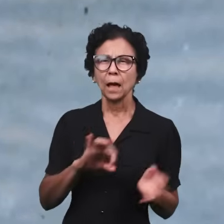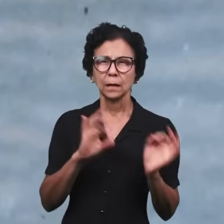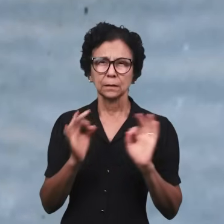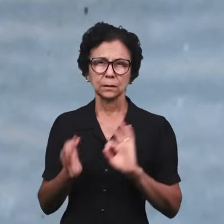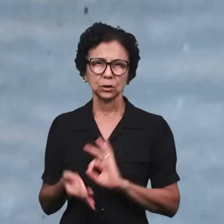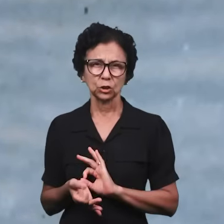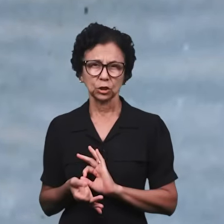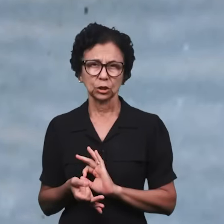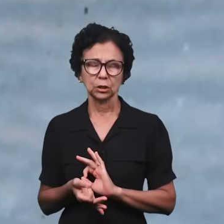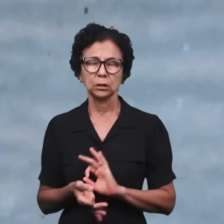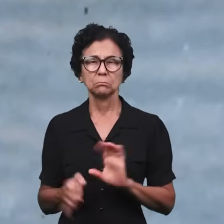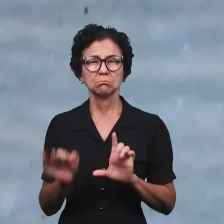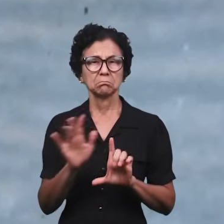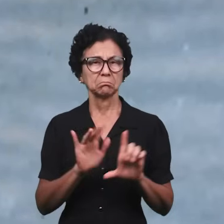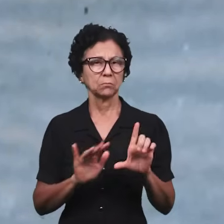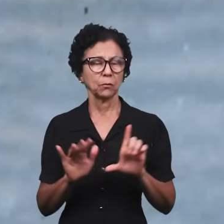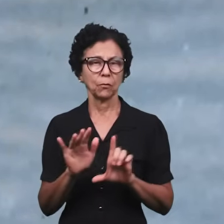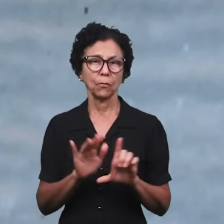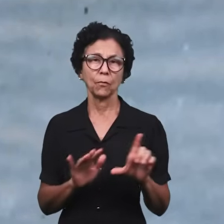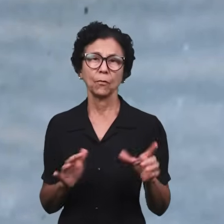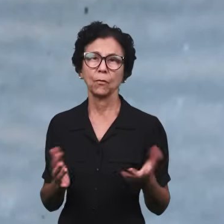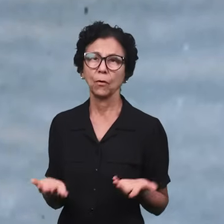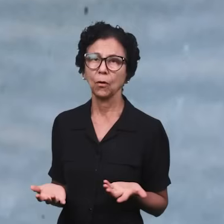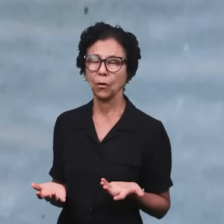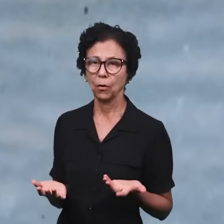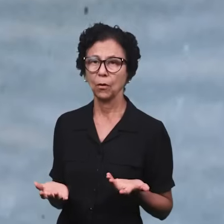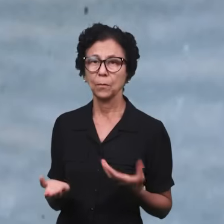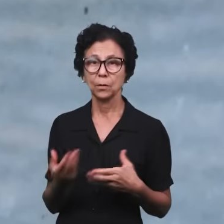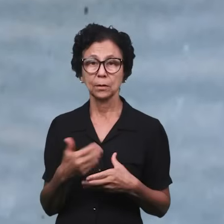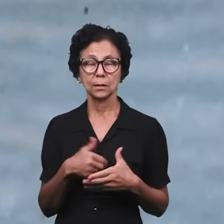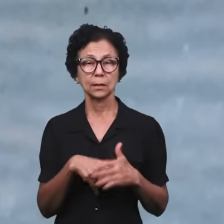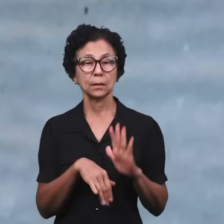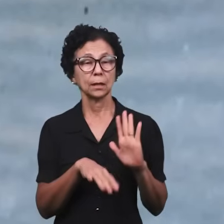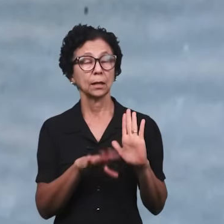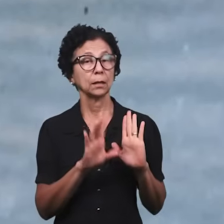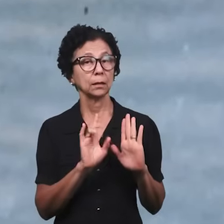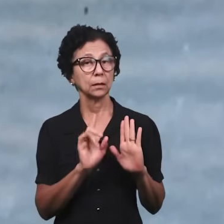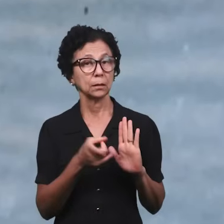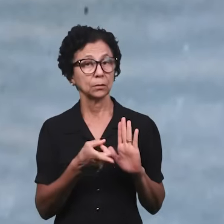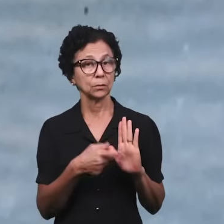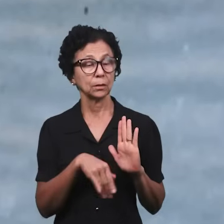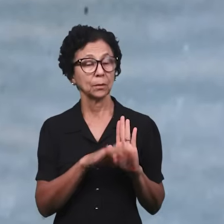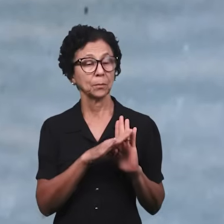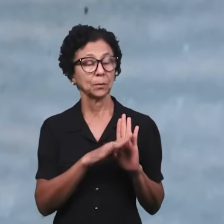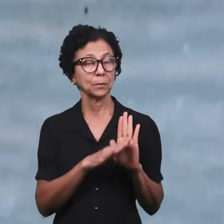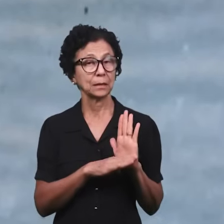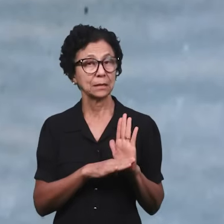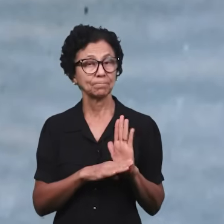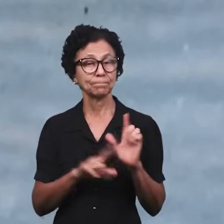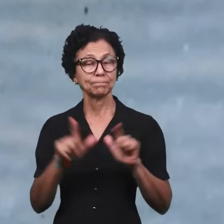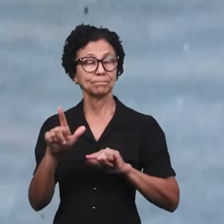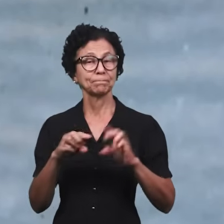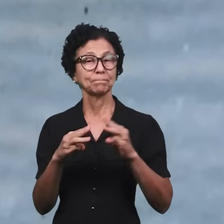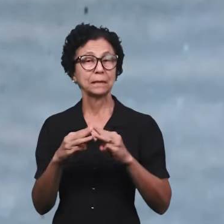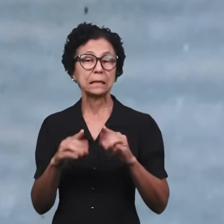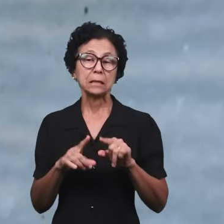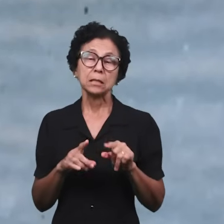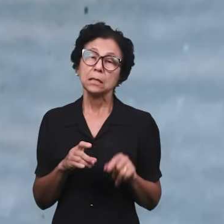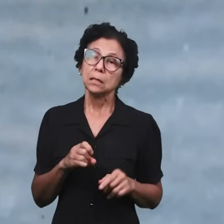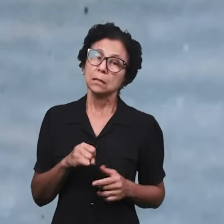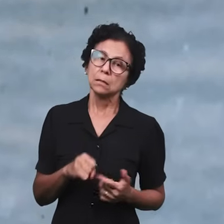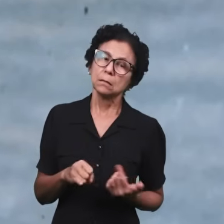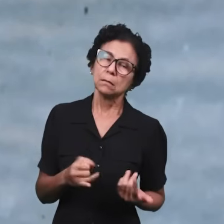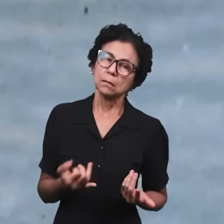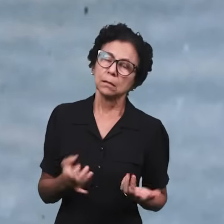nosso sistema multiplataformas. Se tiver, você está dentro da programação, da maravilhosa programação da TV Manaim. Mas se